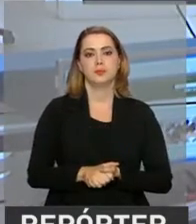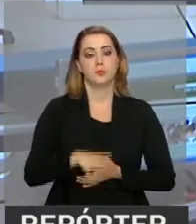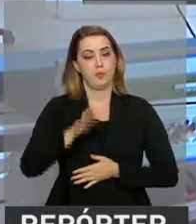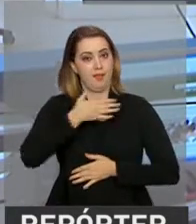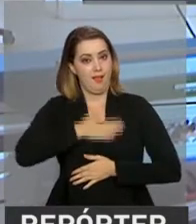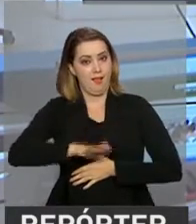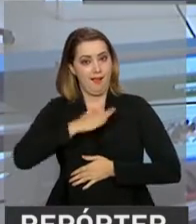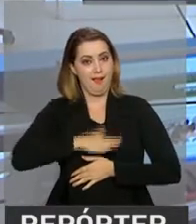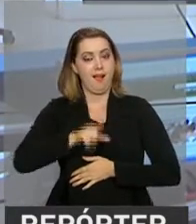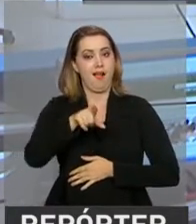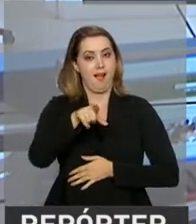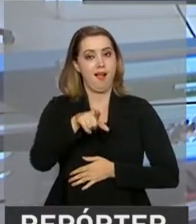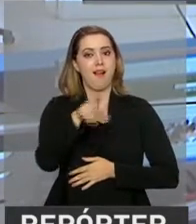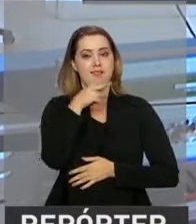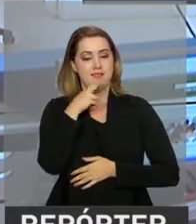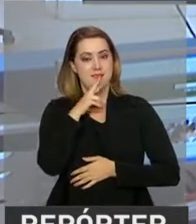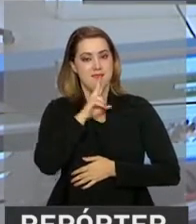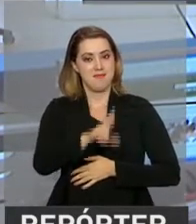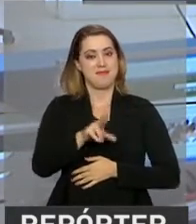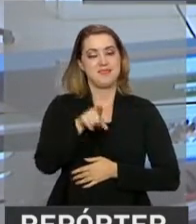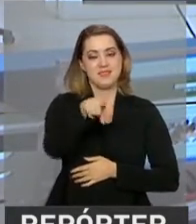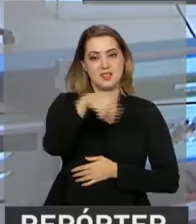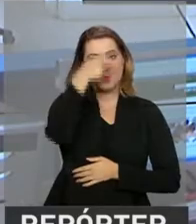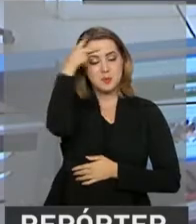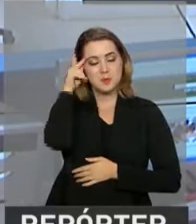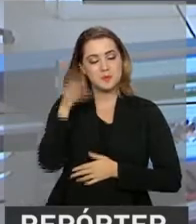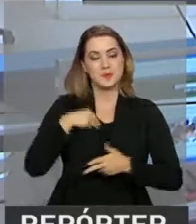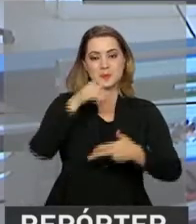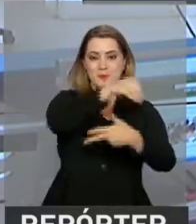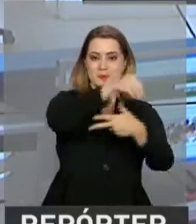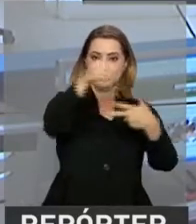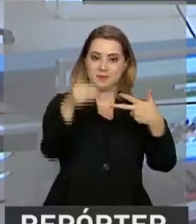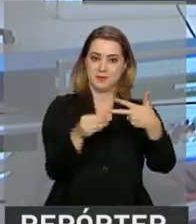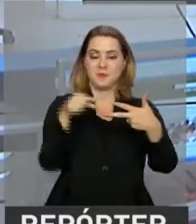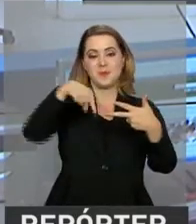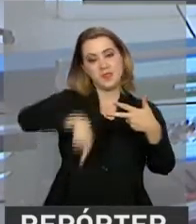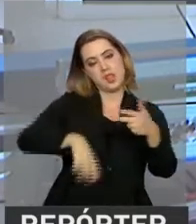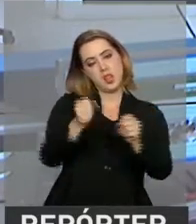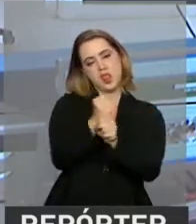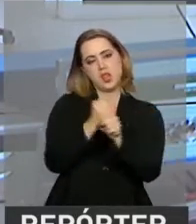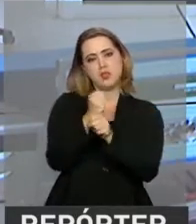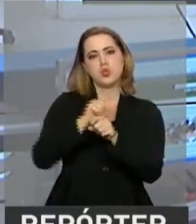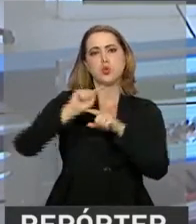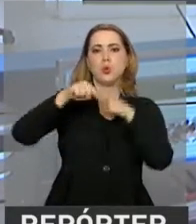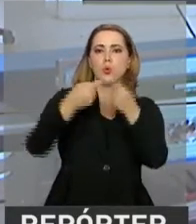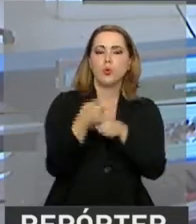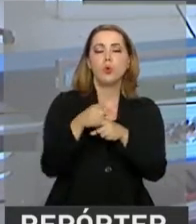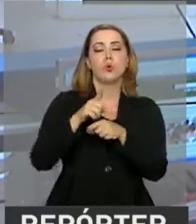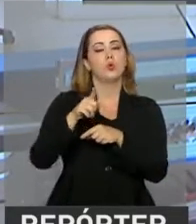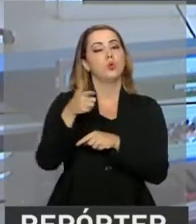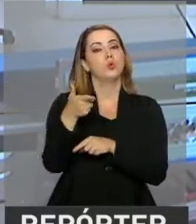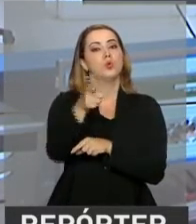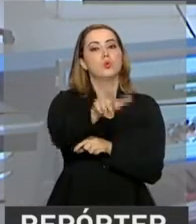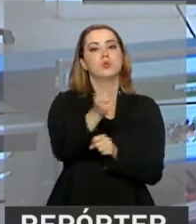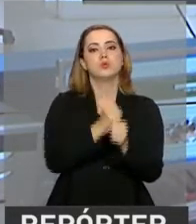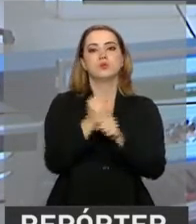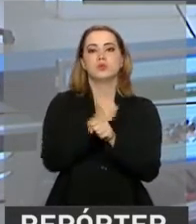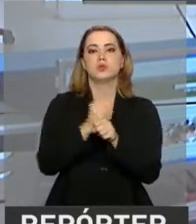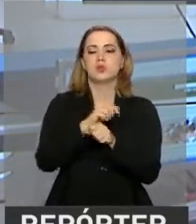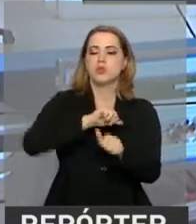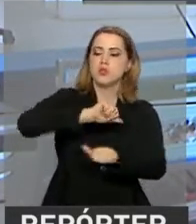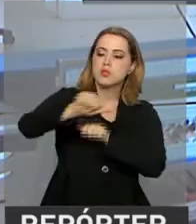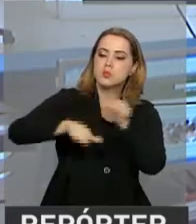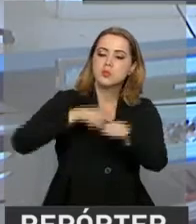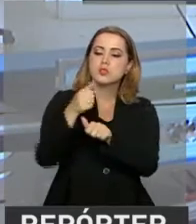tranquilo. Esse é o recado para quem vai fazer o Exame Nacional do Ensino Médio, o Enem, neste ou no próximo ano. As mudanças no ensino médio